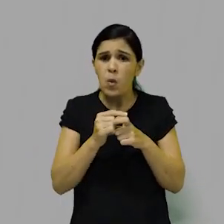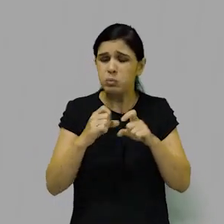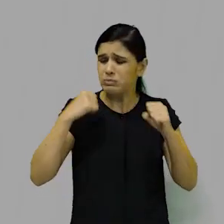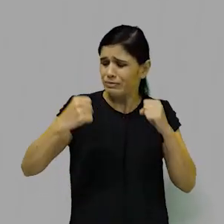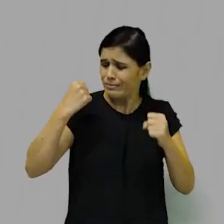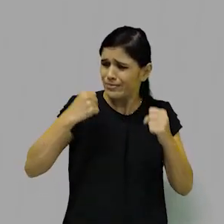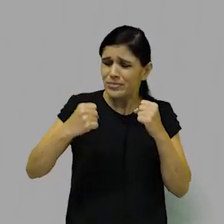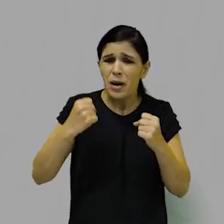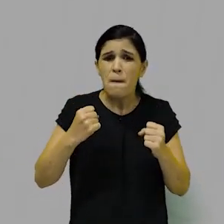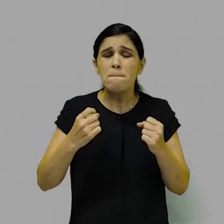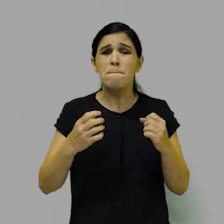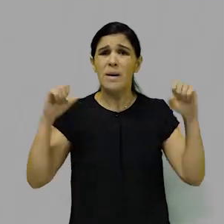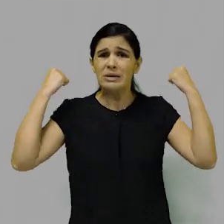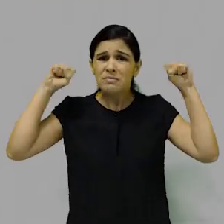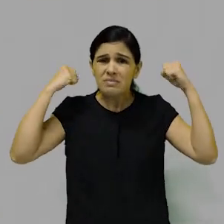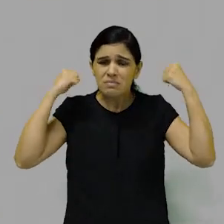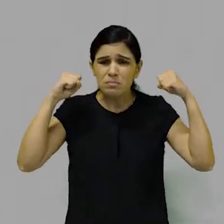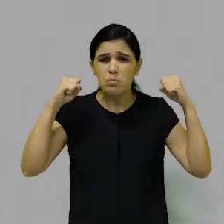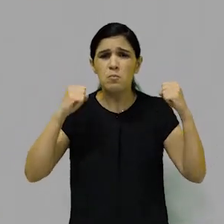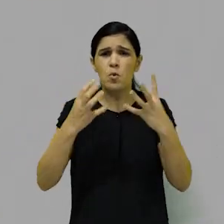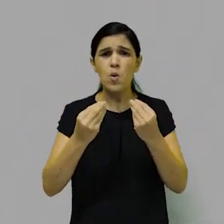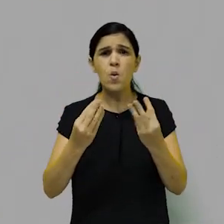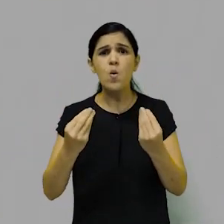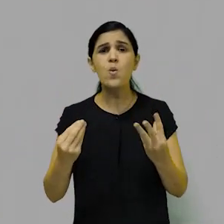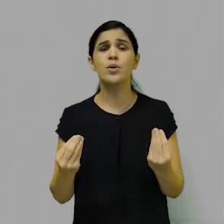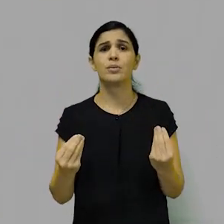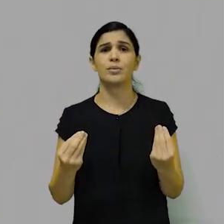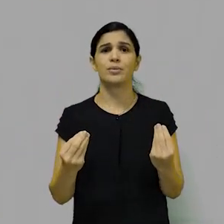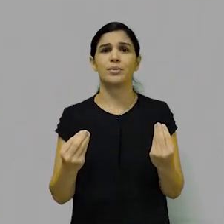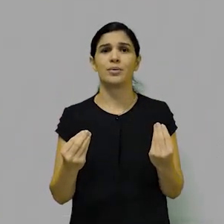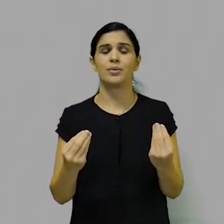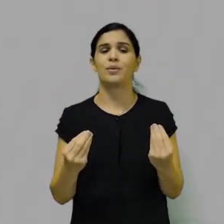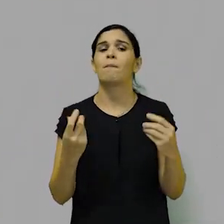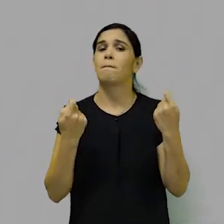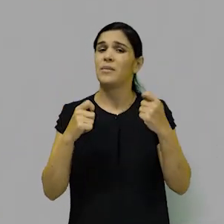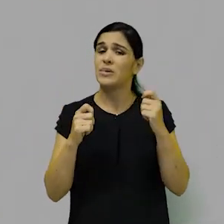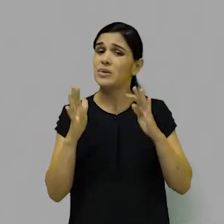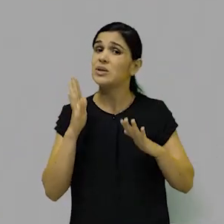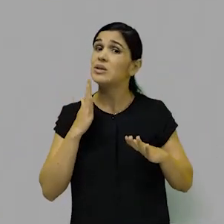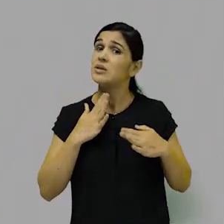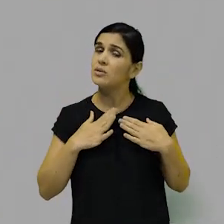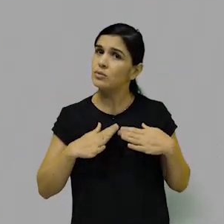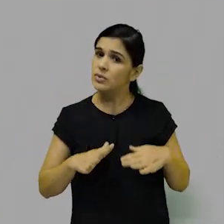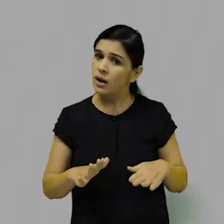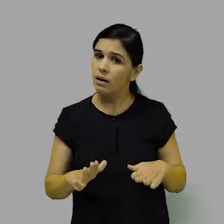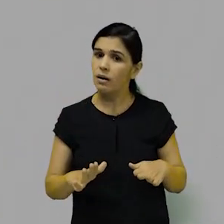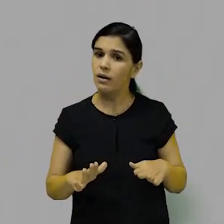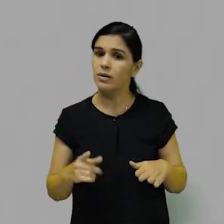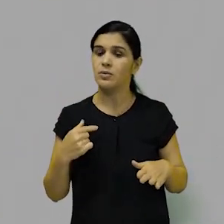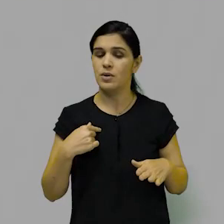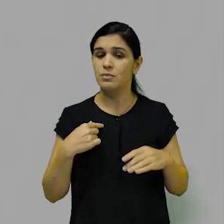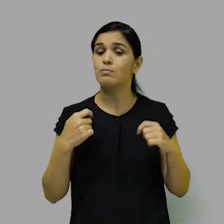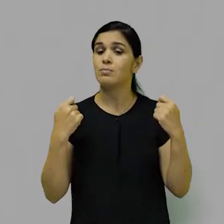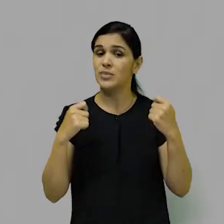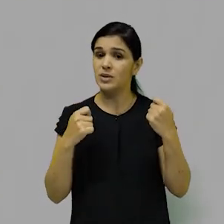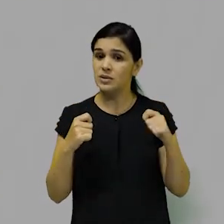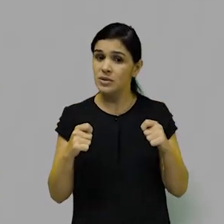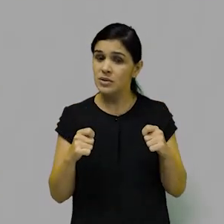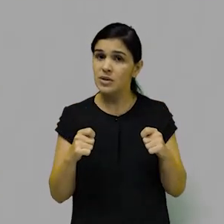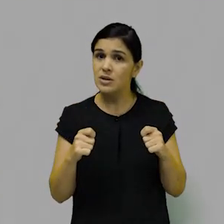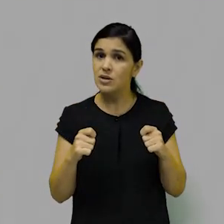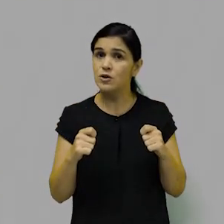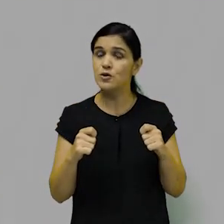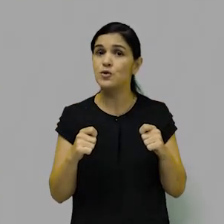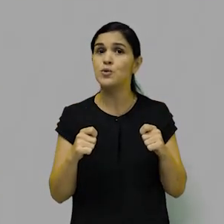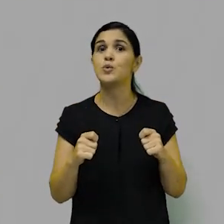segurança. Porém, eu preciso informá-los, eu preciso alertar e quero que vocês prestem bastante atenção no que eu vou falar.